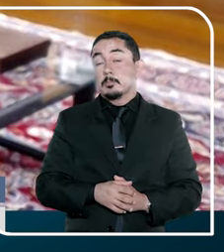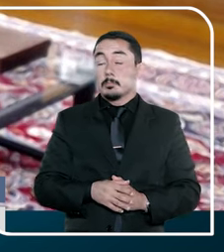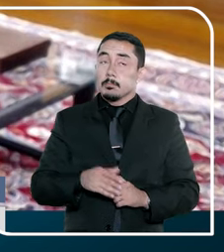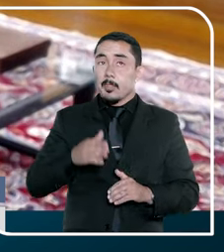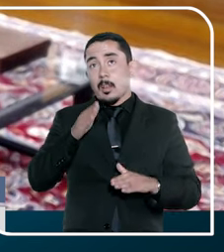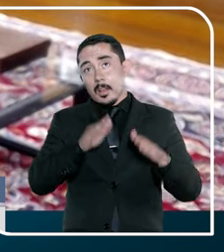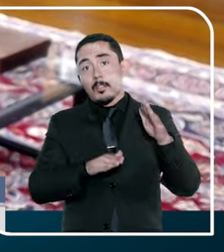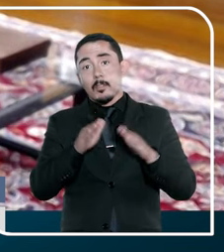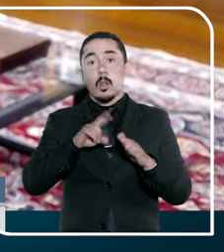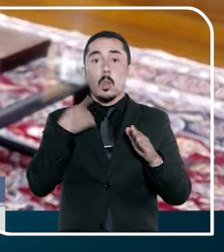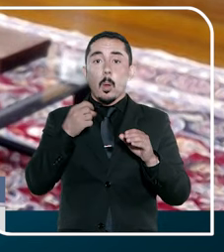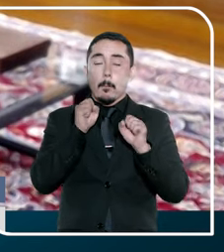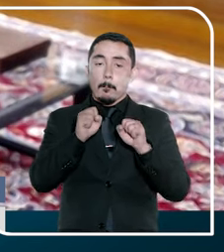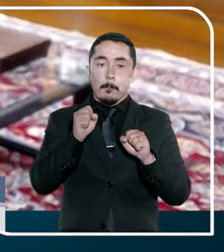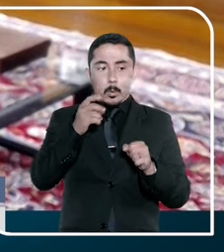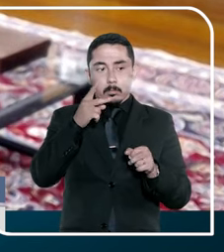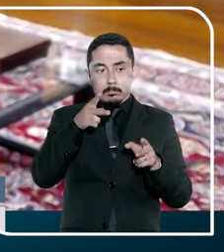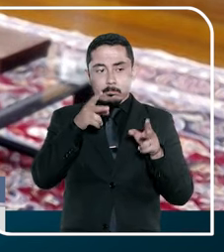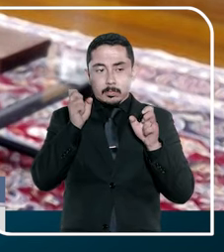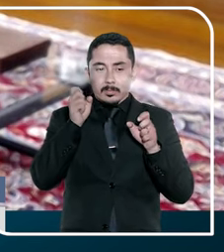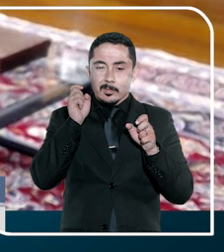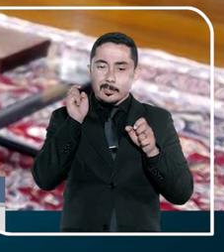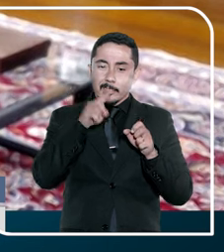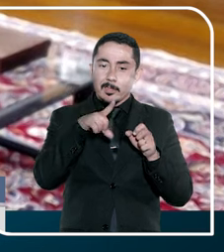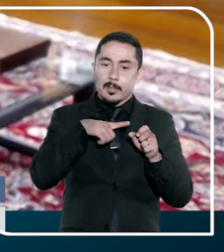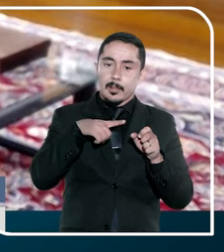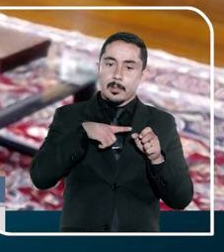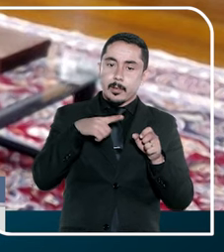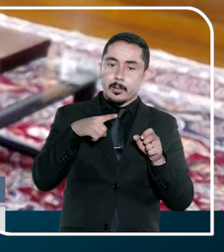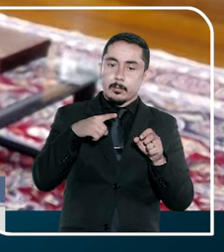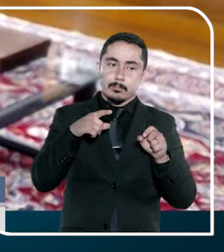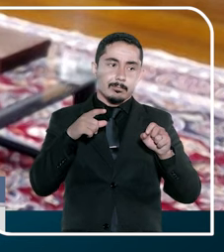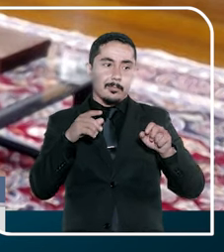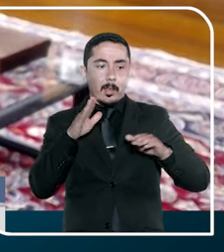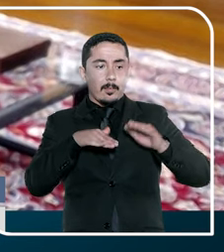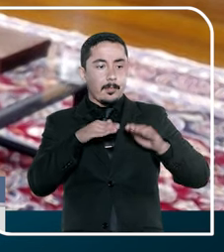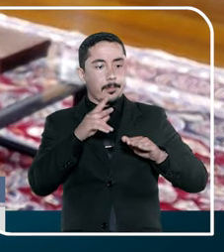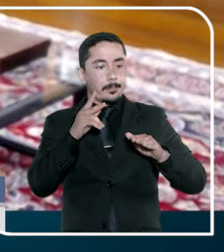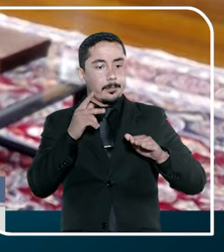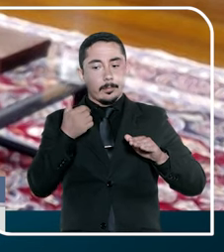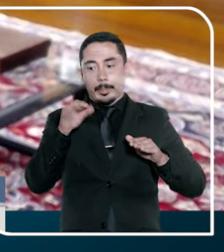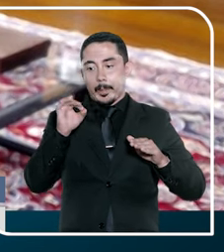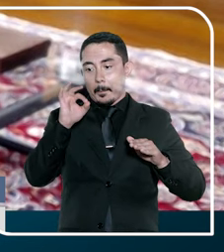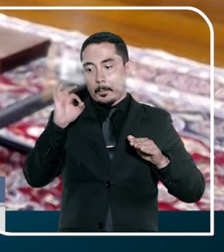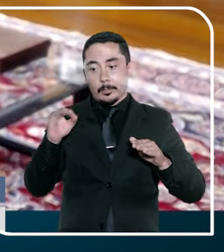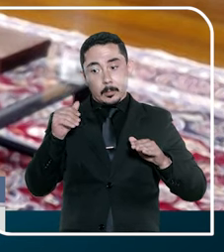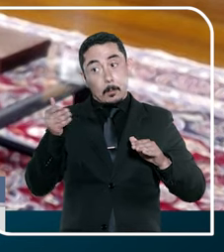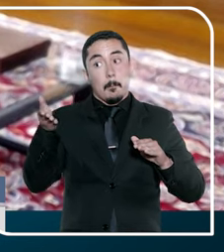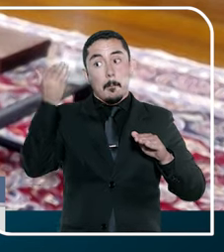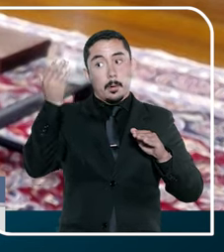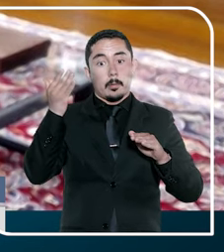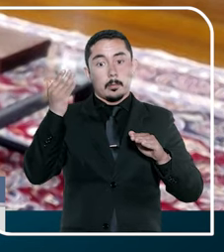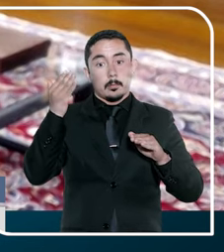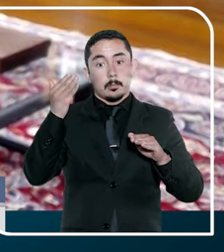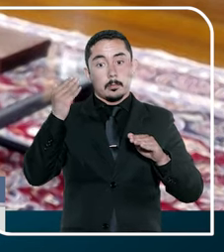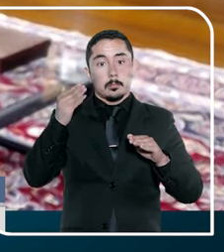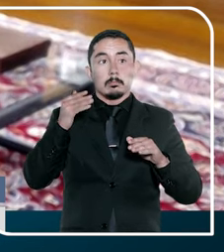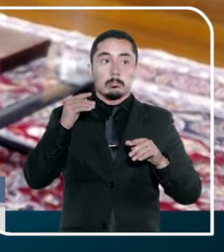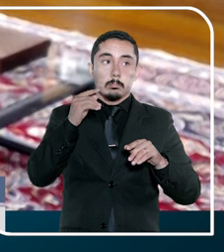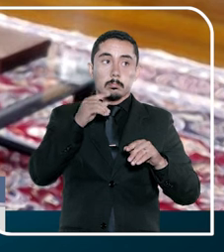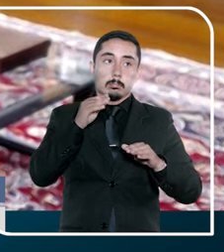conduta insignificante tendo superado digamos 10% né do do patrimônio da de uma pessoa